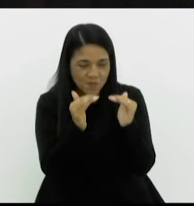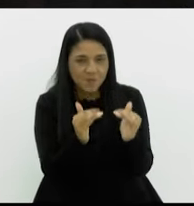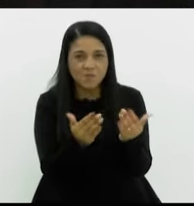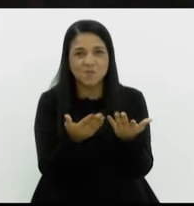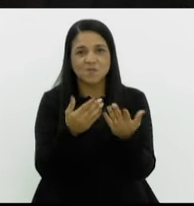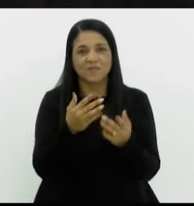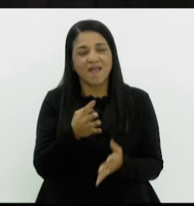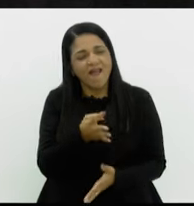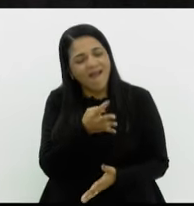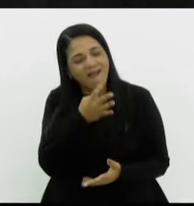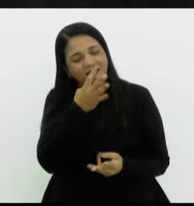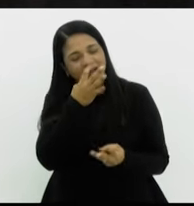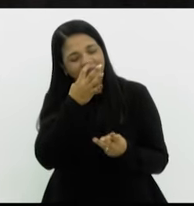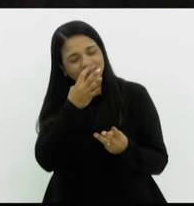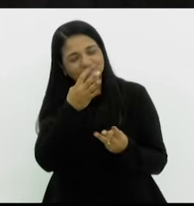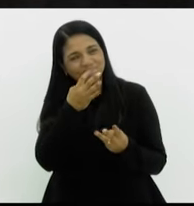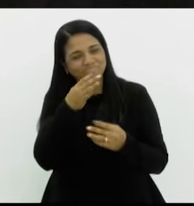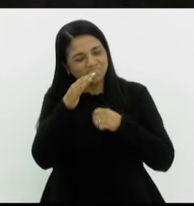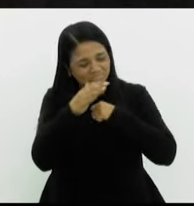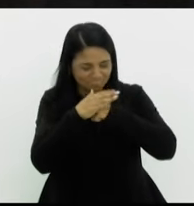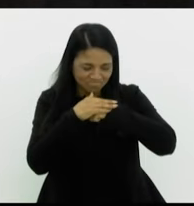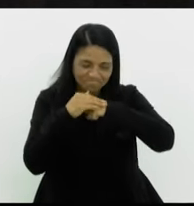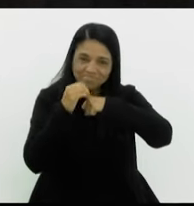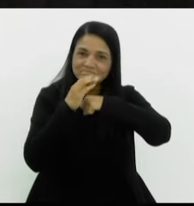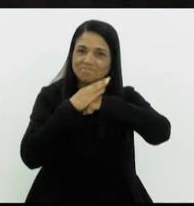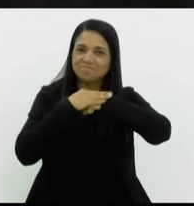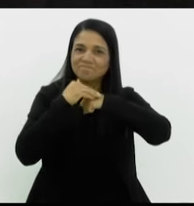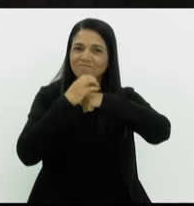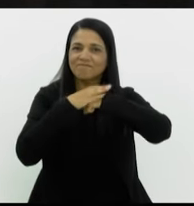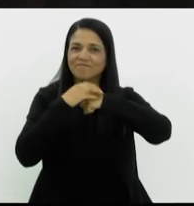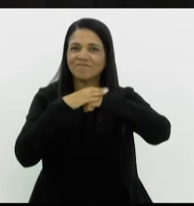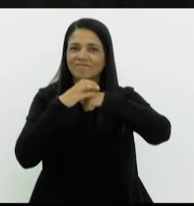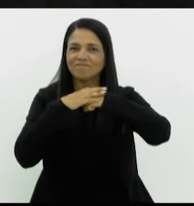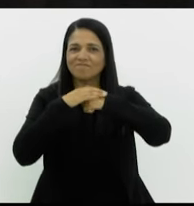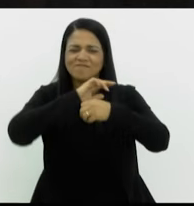admiração, afeto, de todas